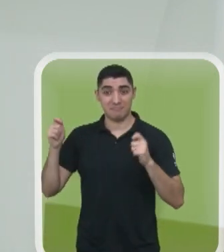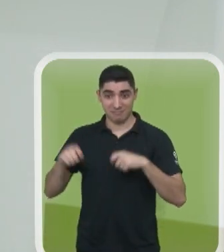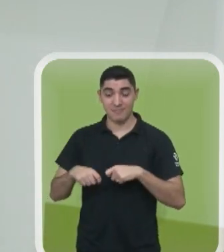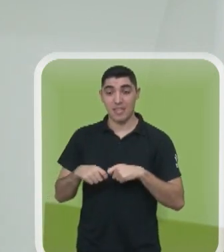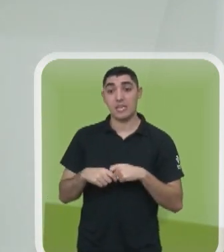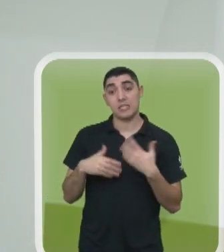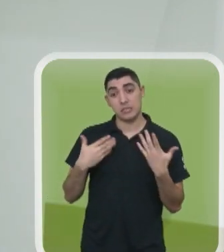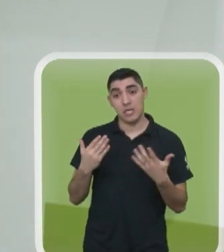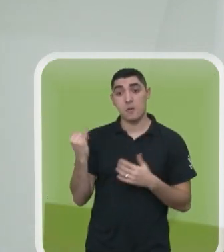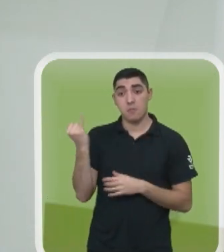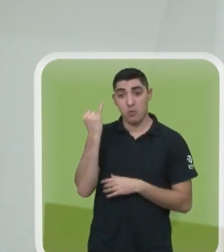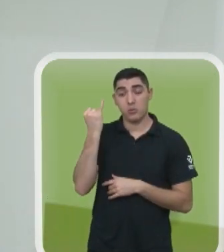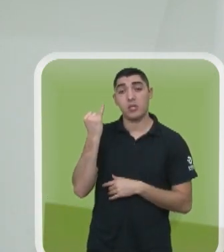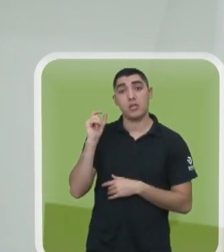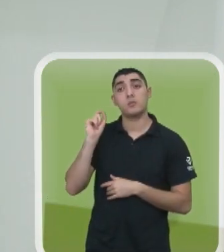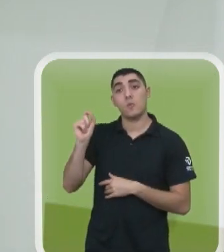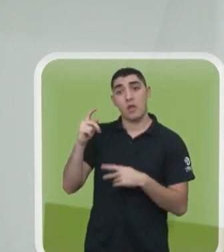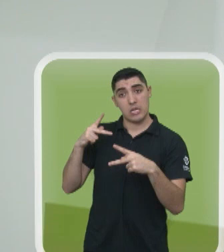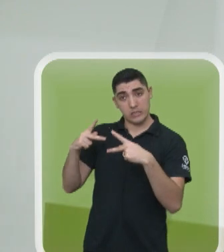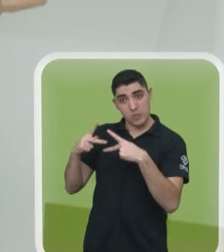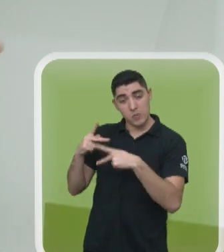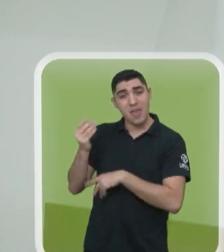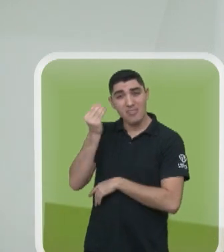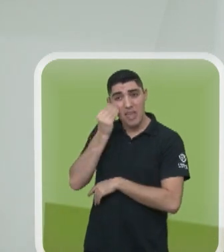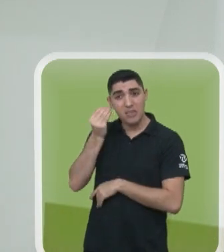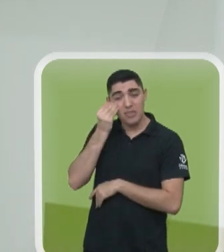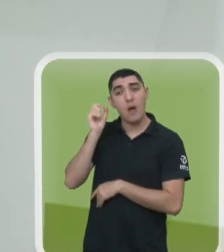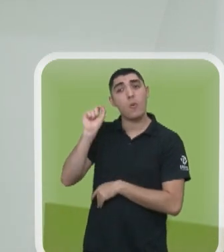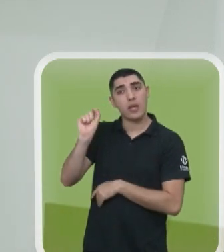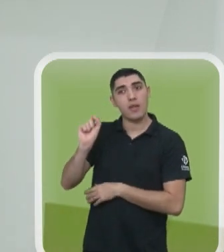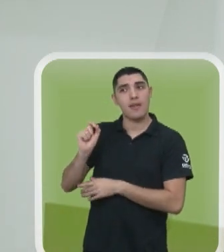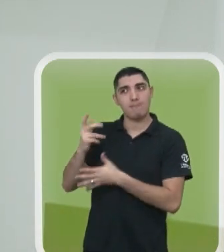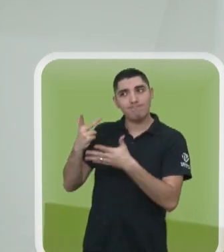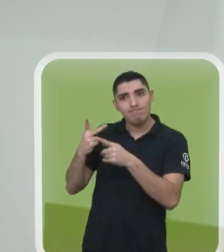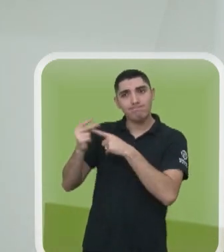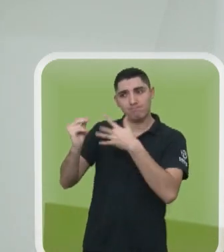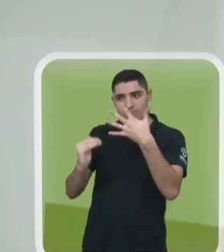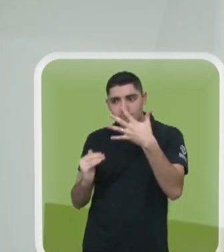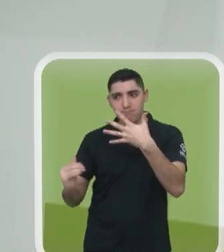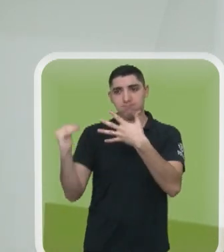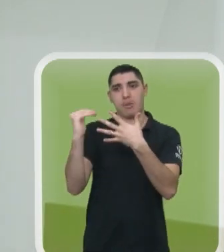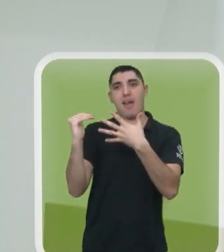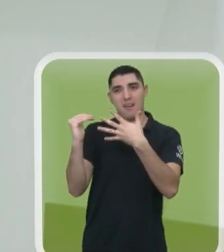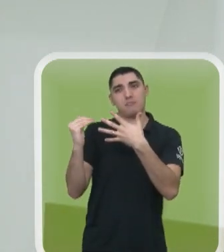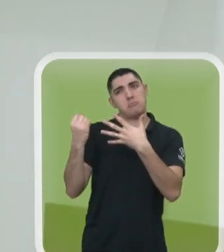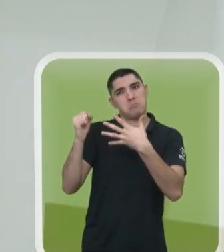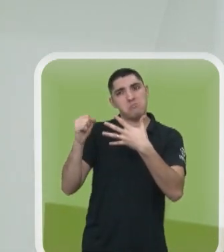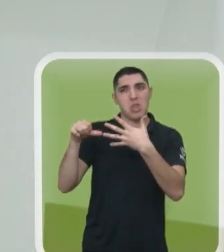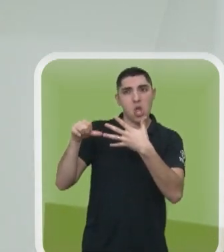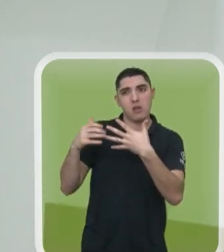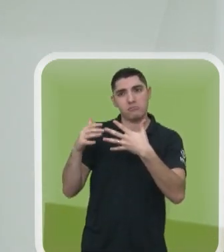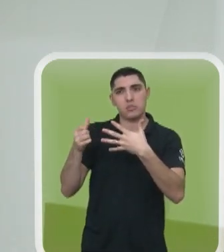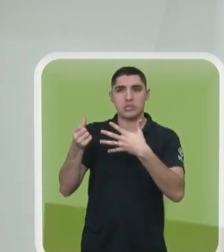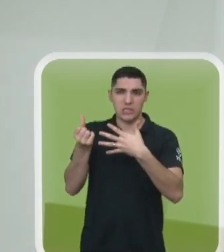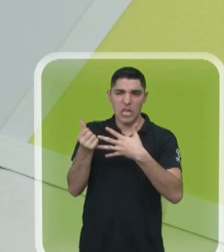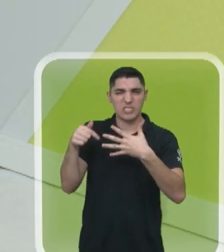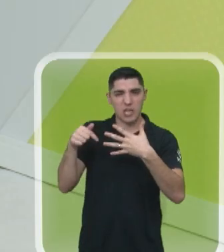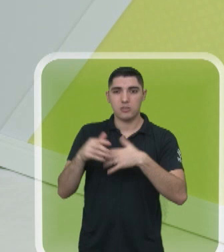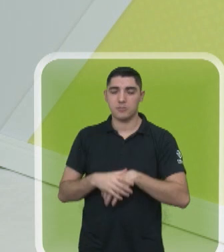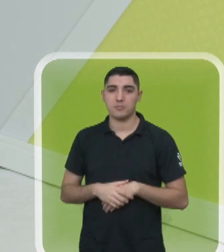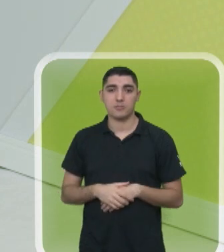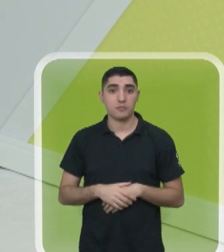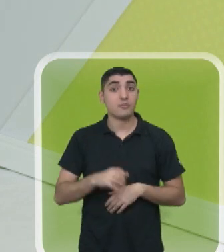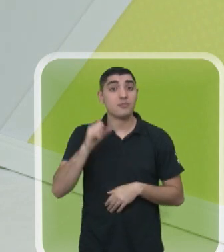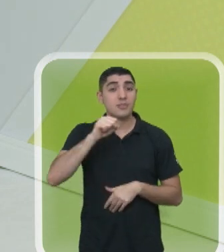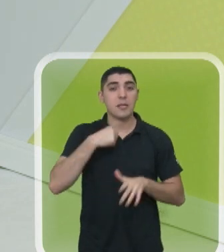importante o São José tentar essa primeira parte da classificação, a primeira página da classificação. É verdade, eu esqueci de mostrar a última parte